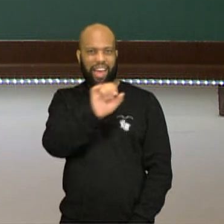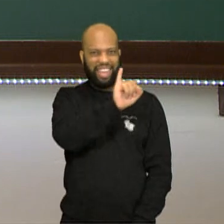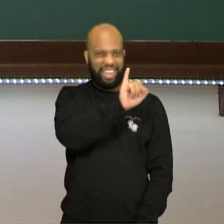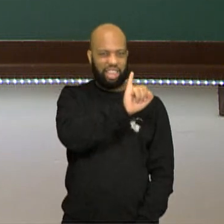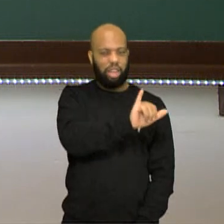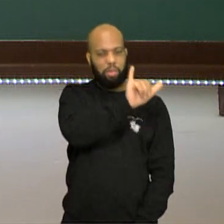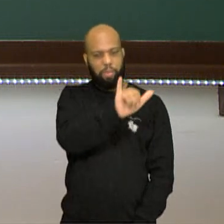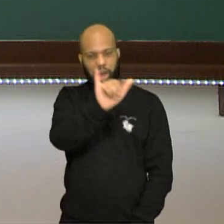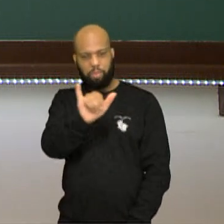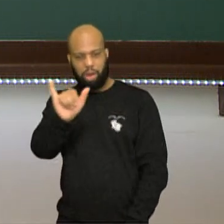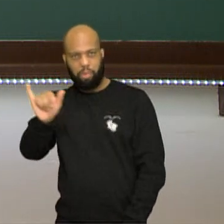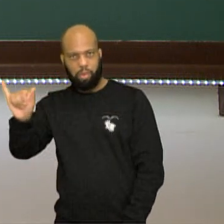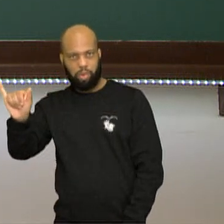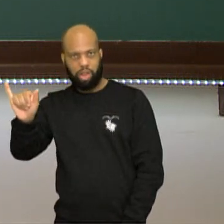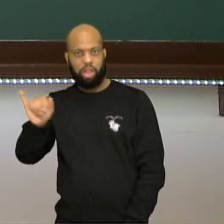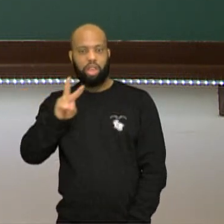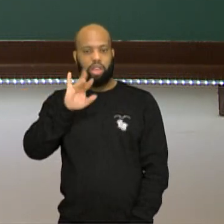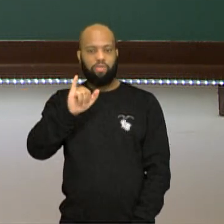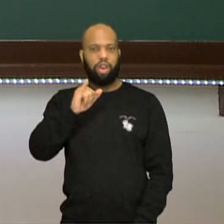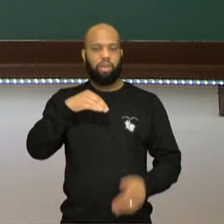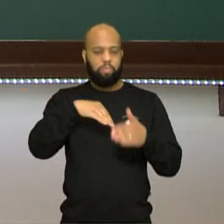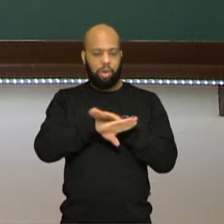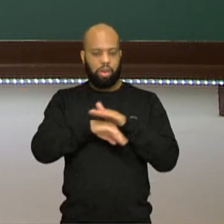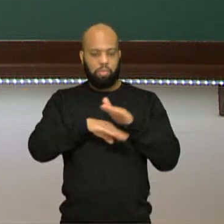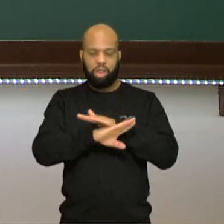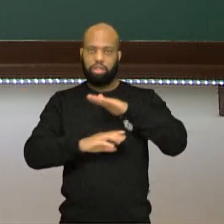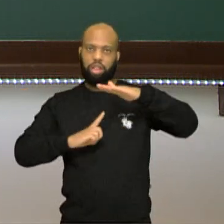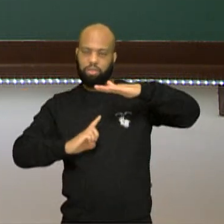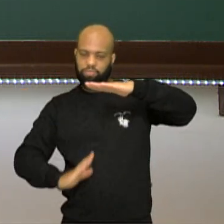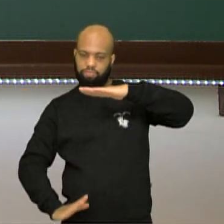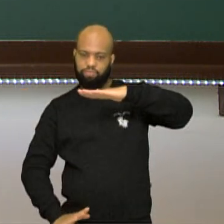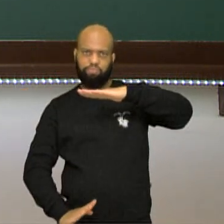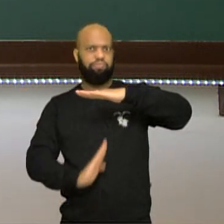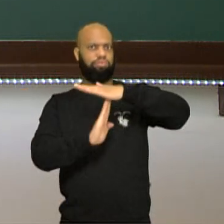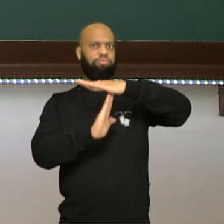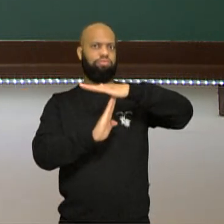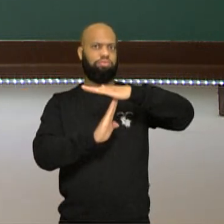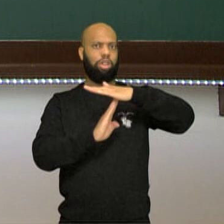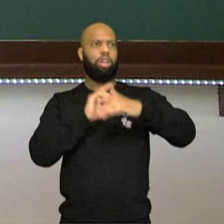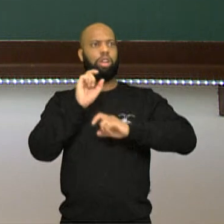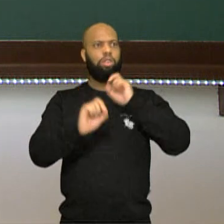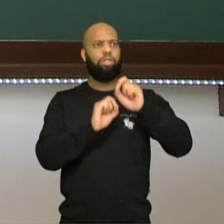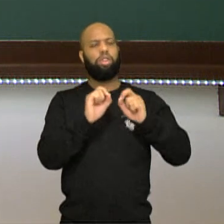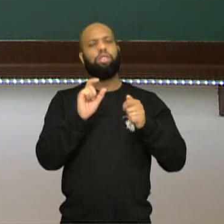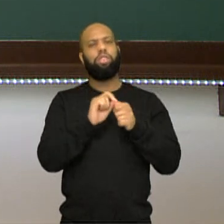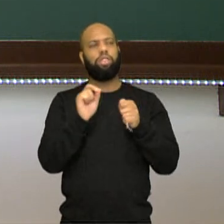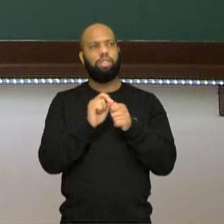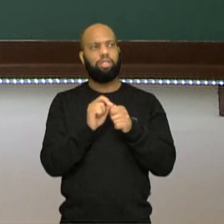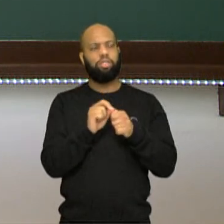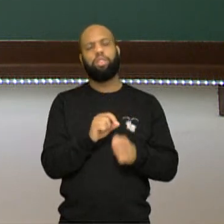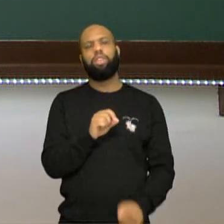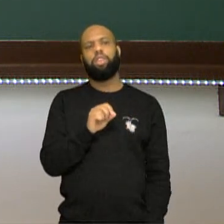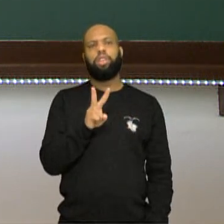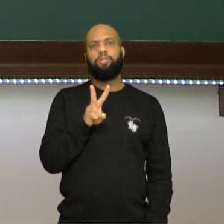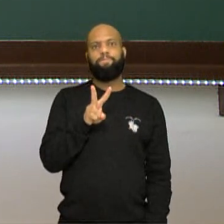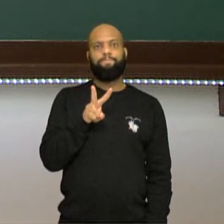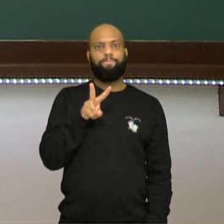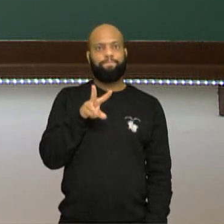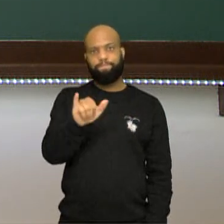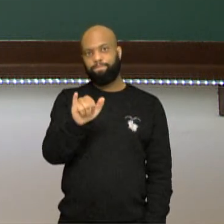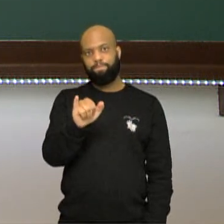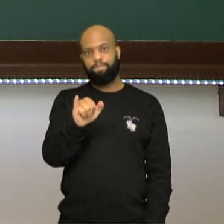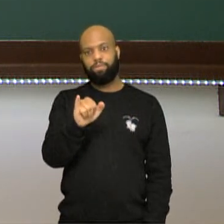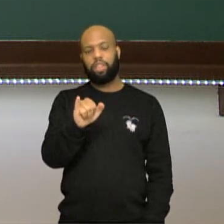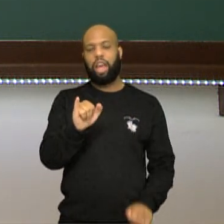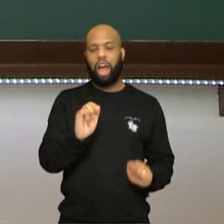tensão, até que ele chega a um certo pico de tensão, em que ele vai